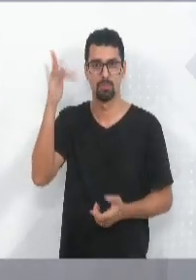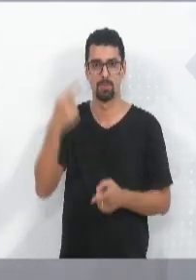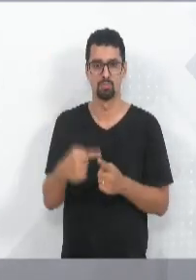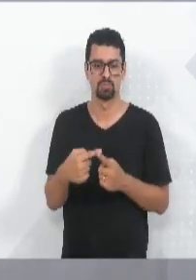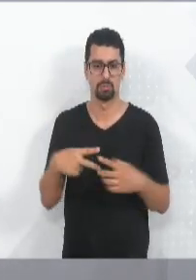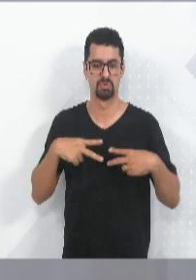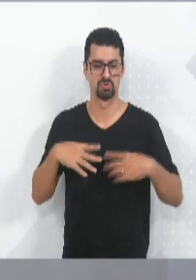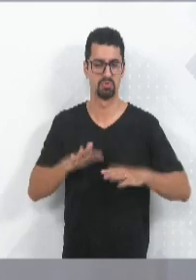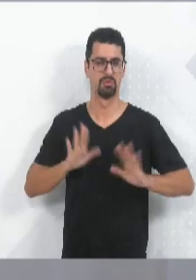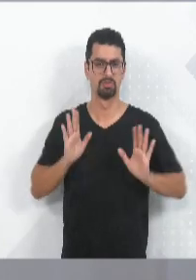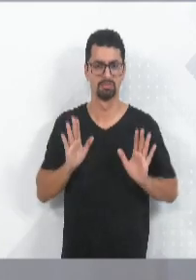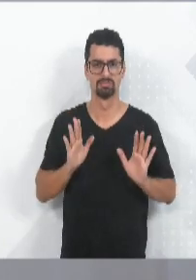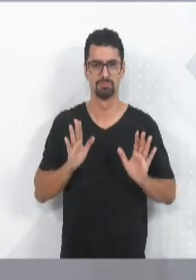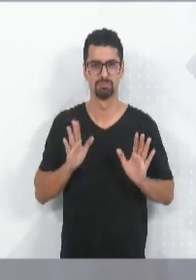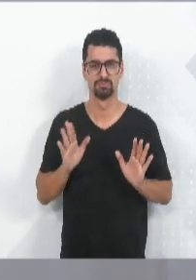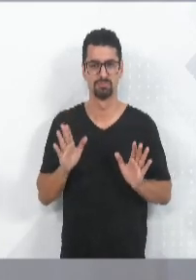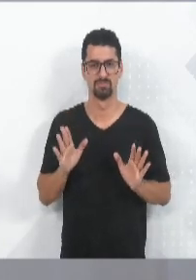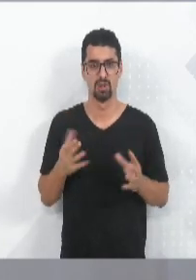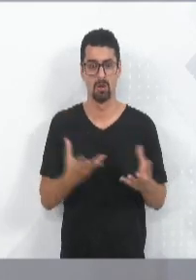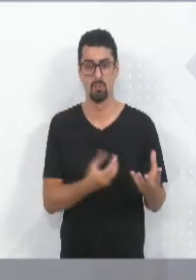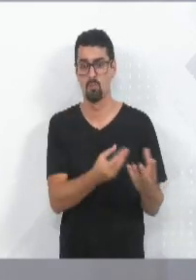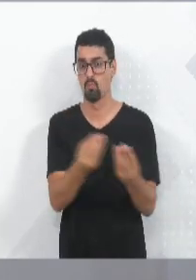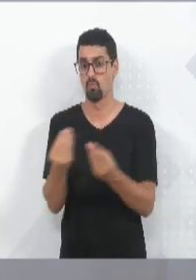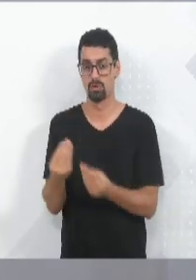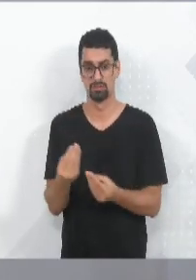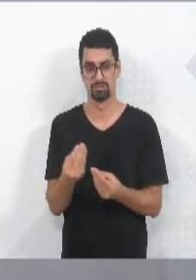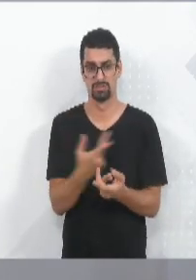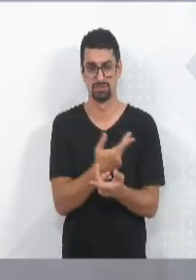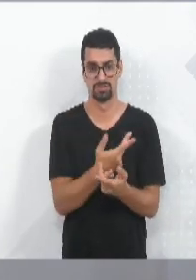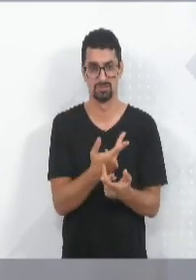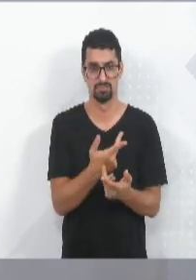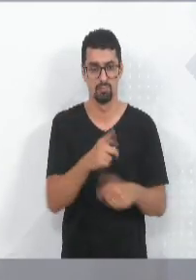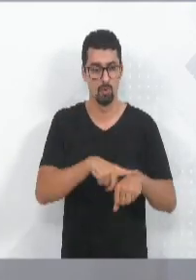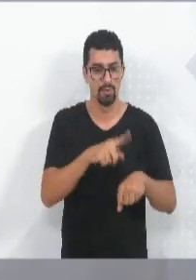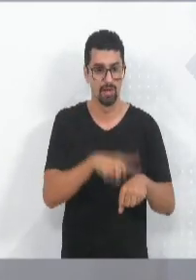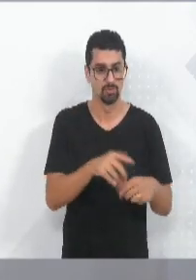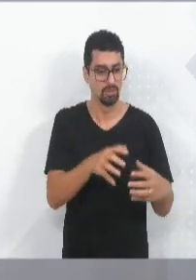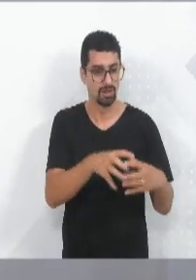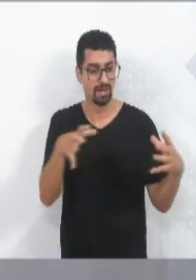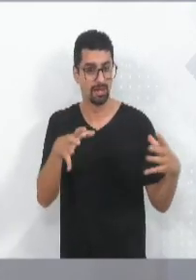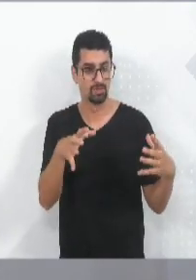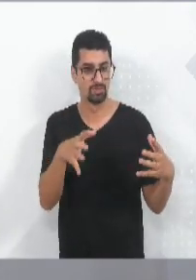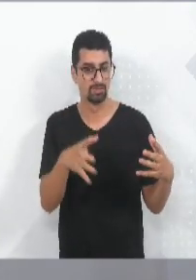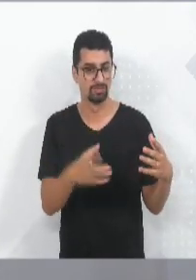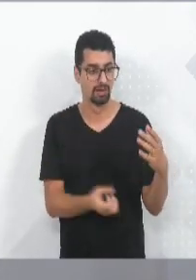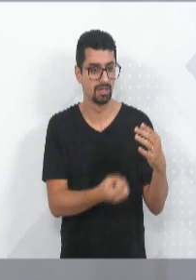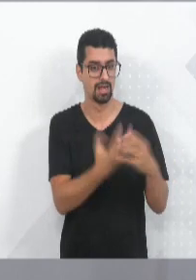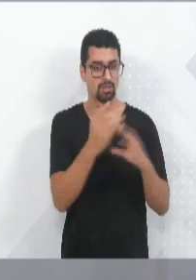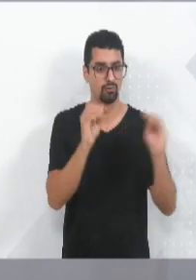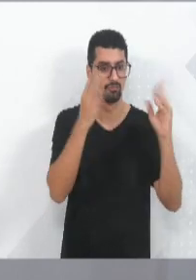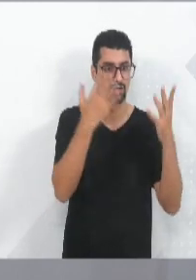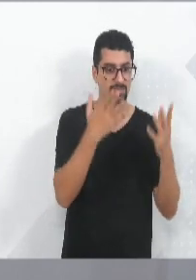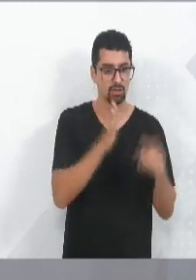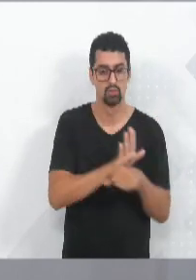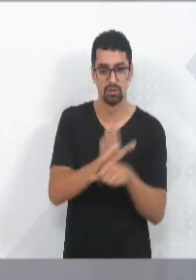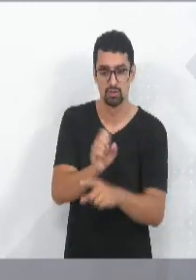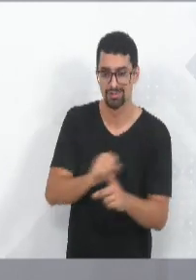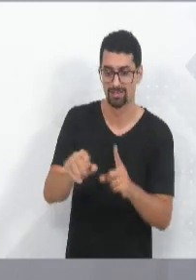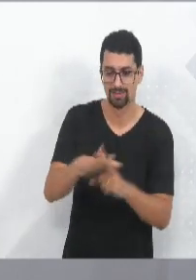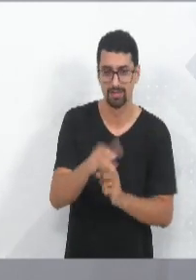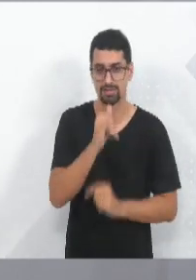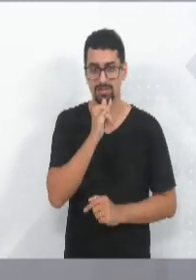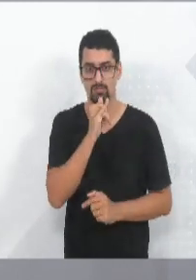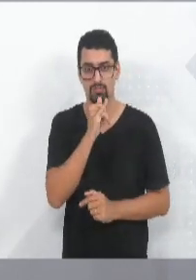que muitos desses eventos grandes beneficentes são realizados e idealizados motivados né todos por lojas